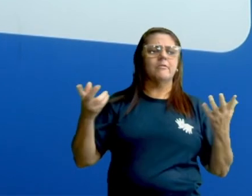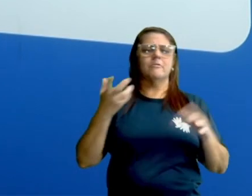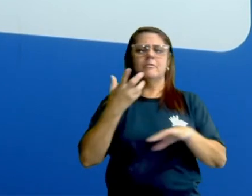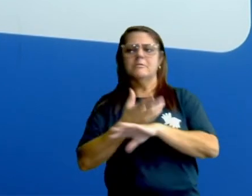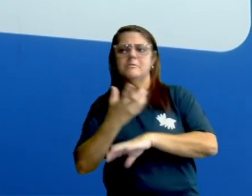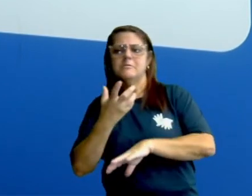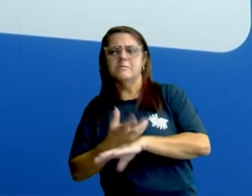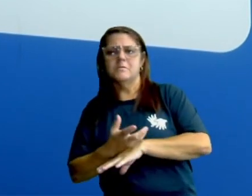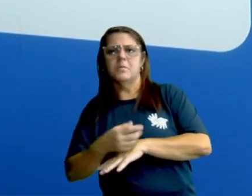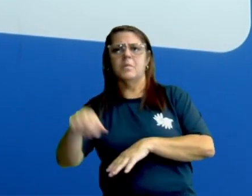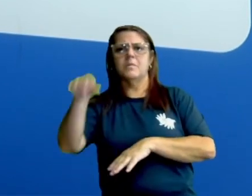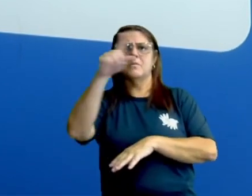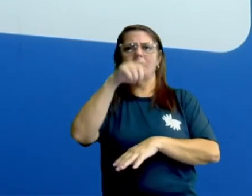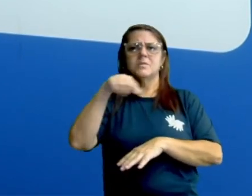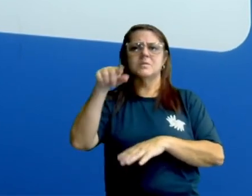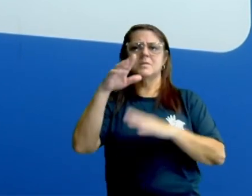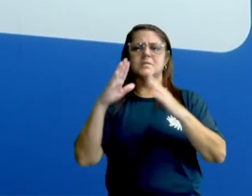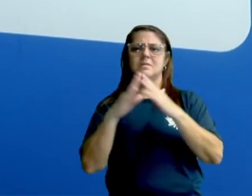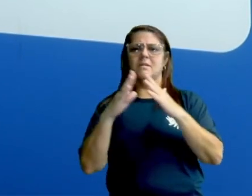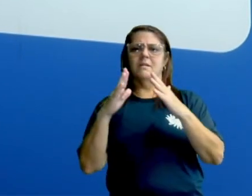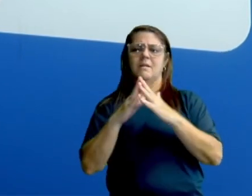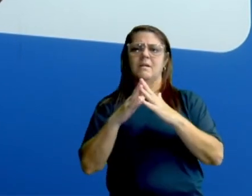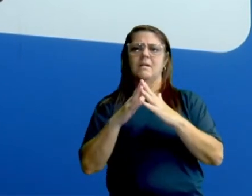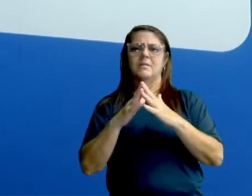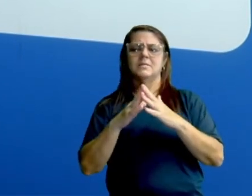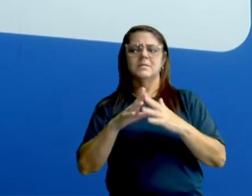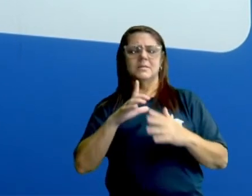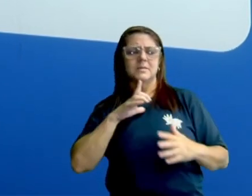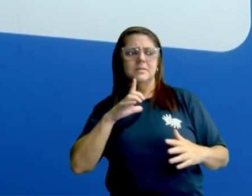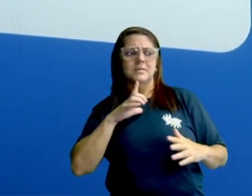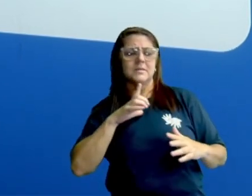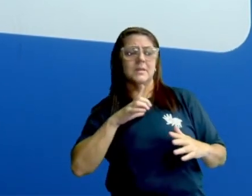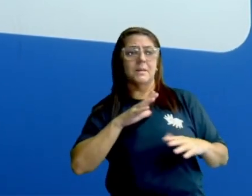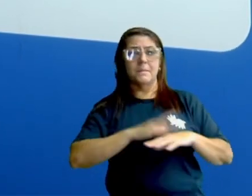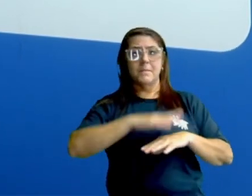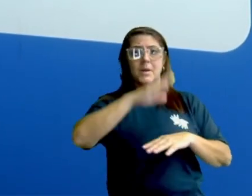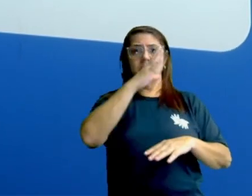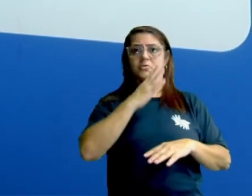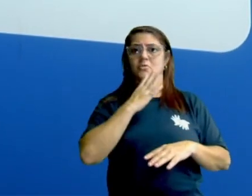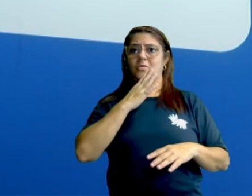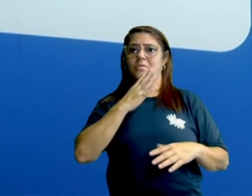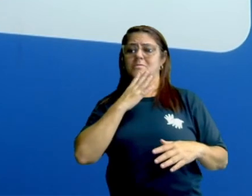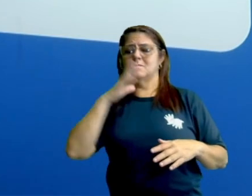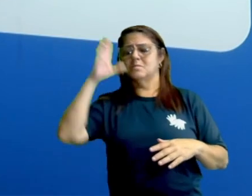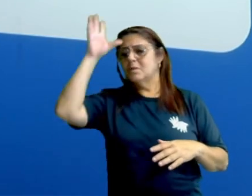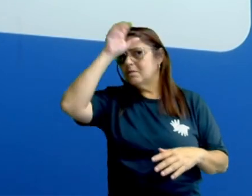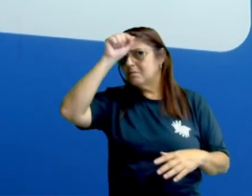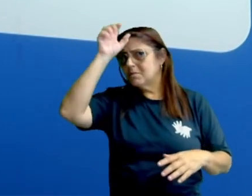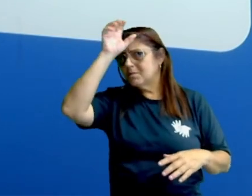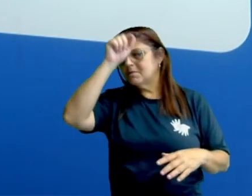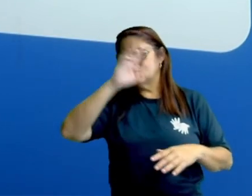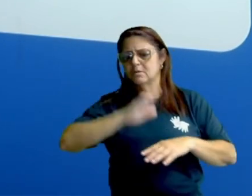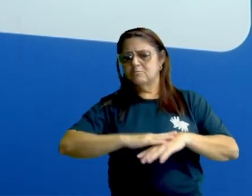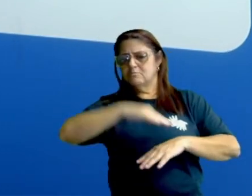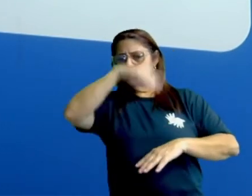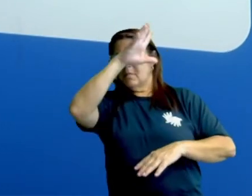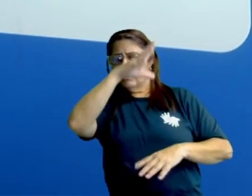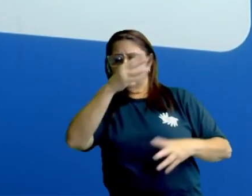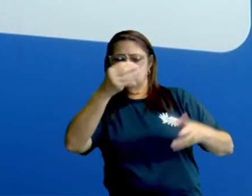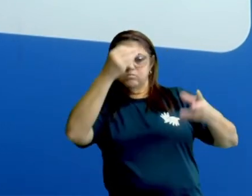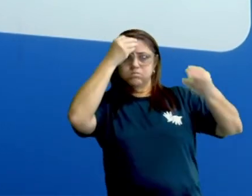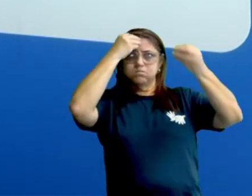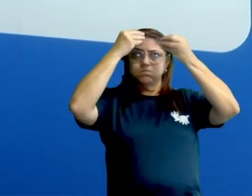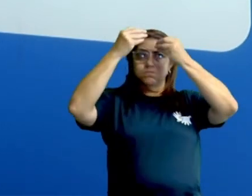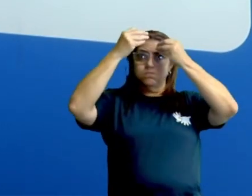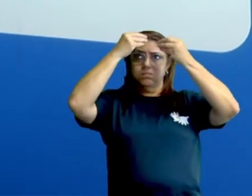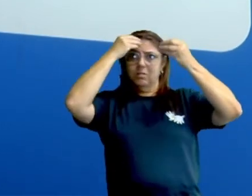para você aí de casa, para que você tenha ainda mais conteúdo e que esse conhecimento seja ainda mais acrescentado. Porque